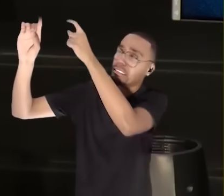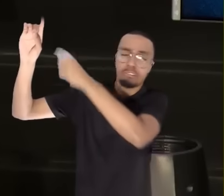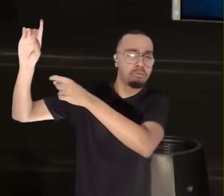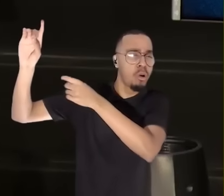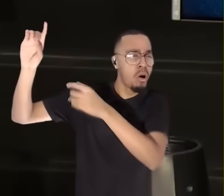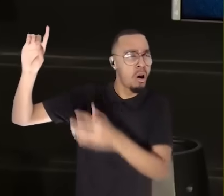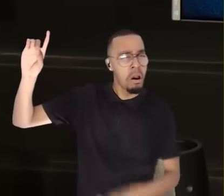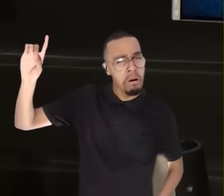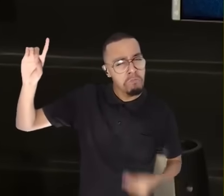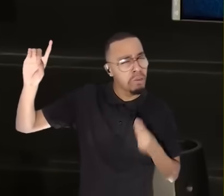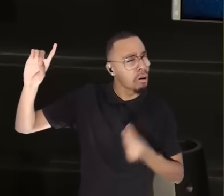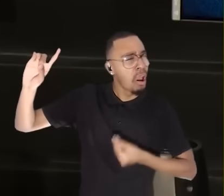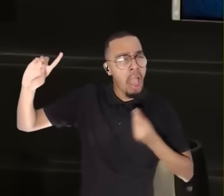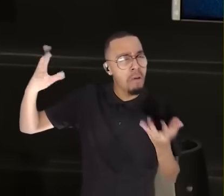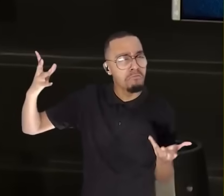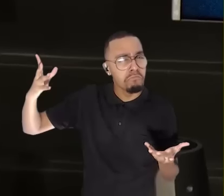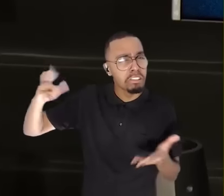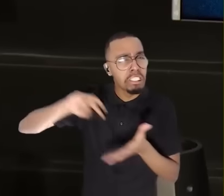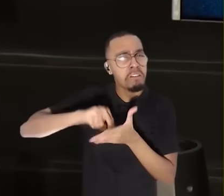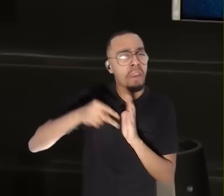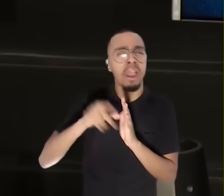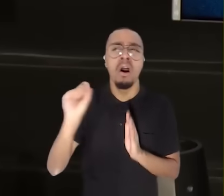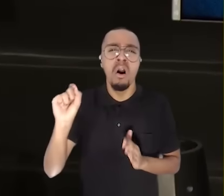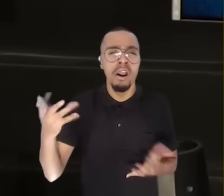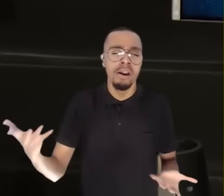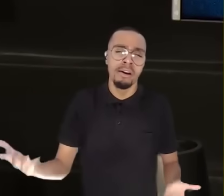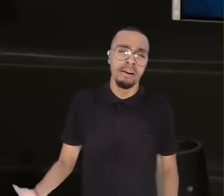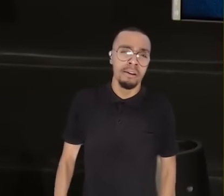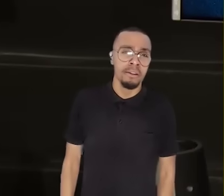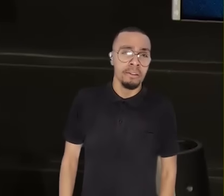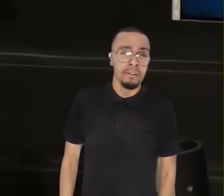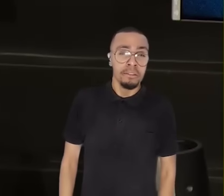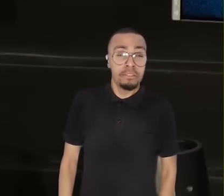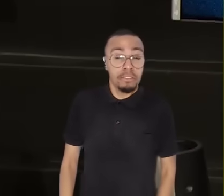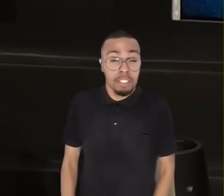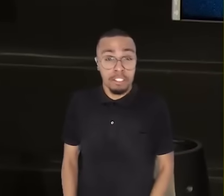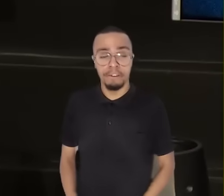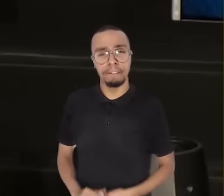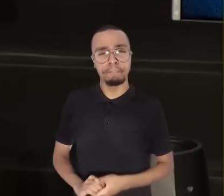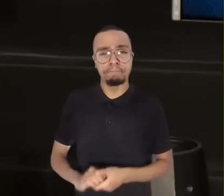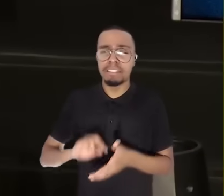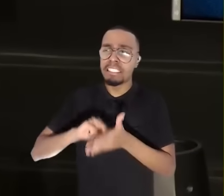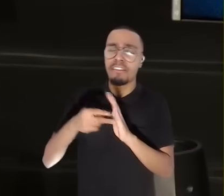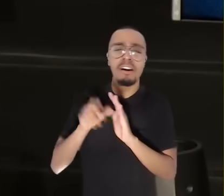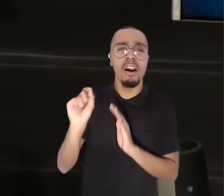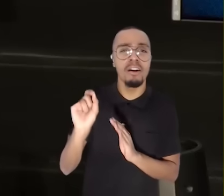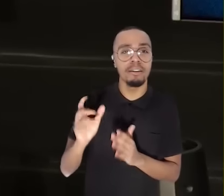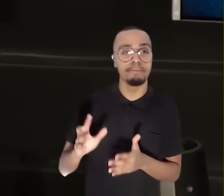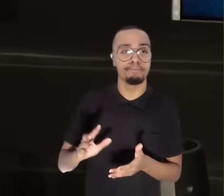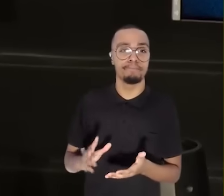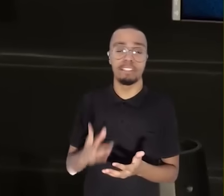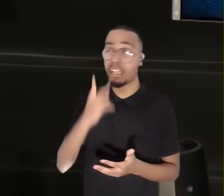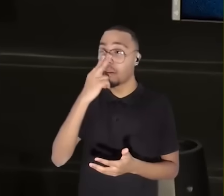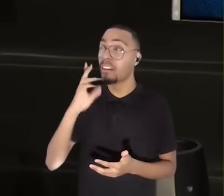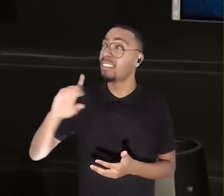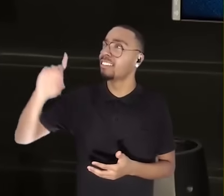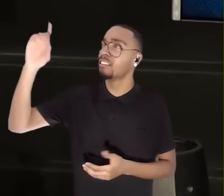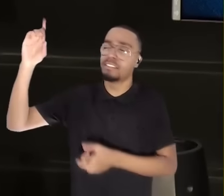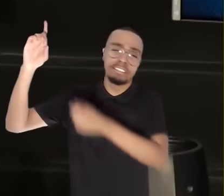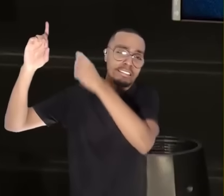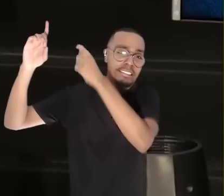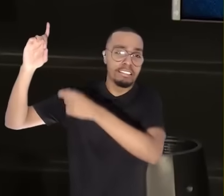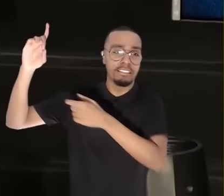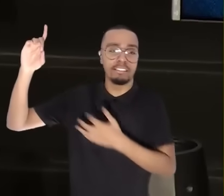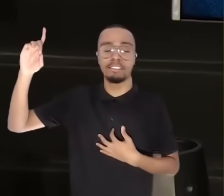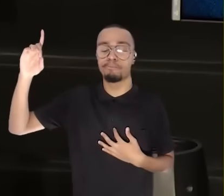Quando Deus disse para Moisés, eu sou, é como se Deus estivesse dizendo, eu me recuso